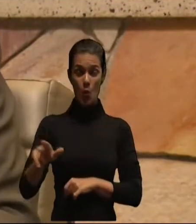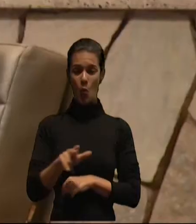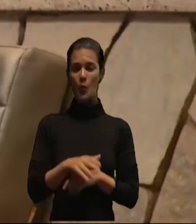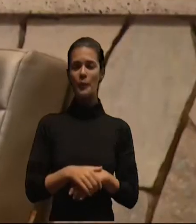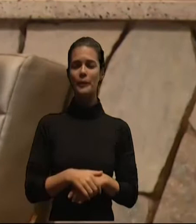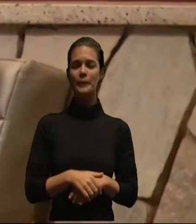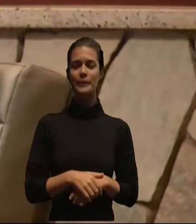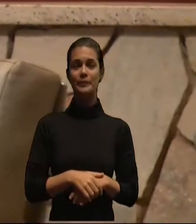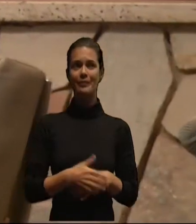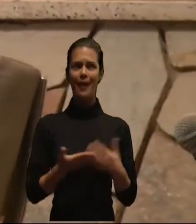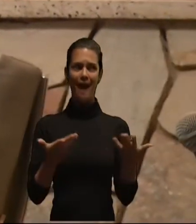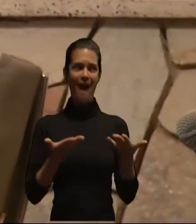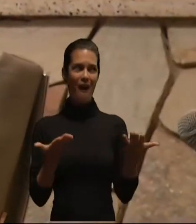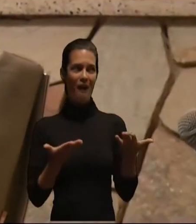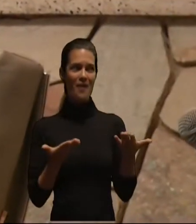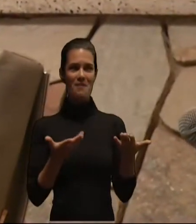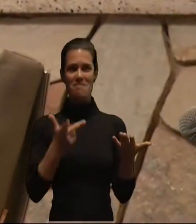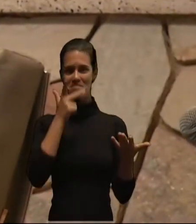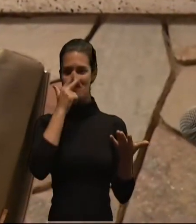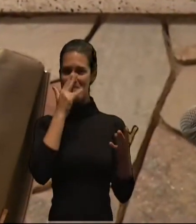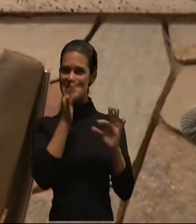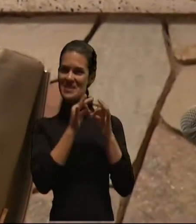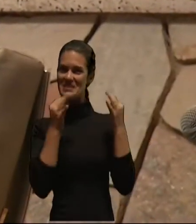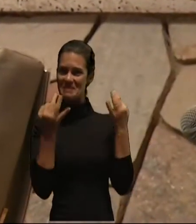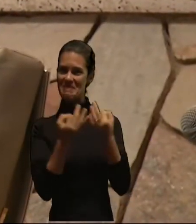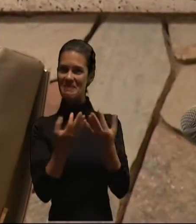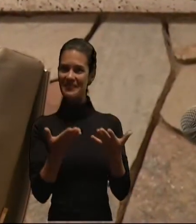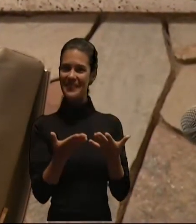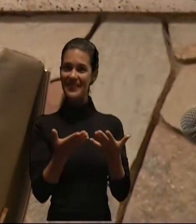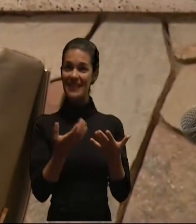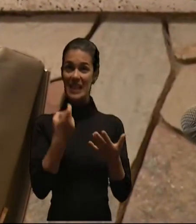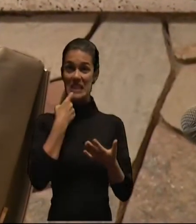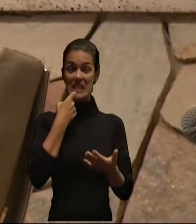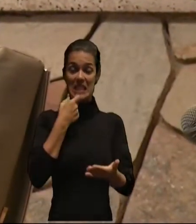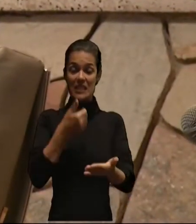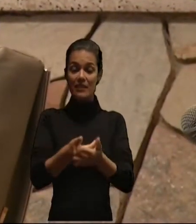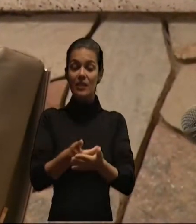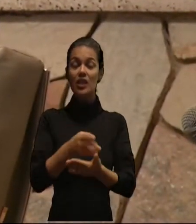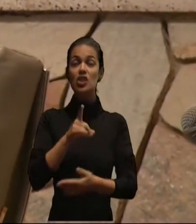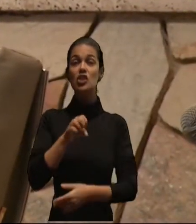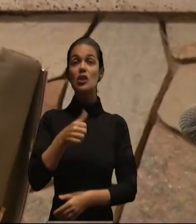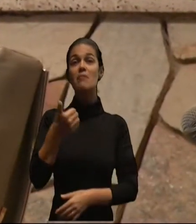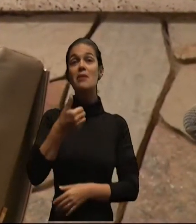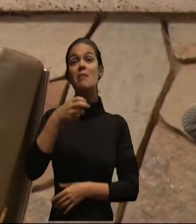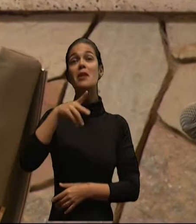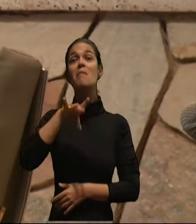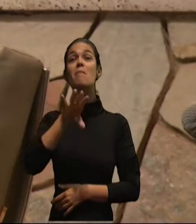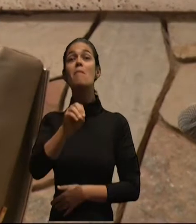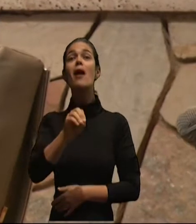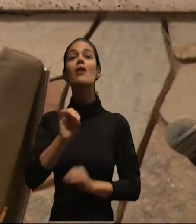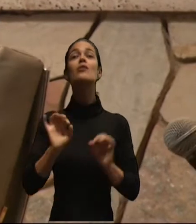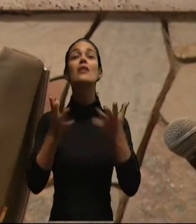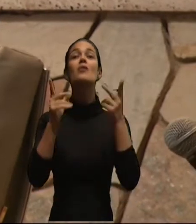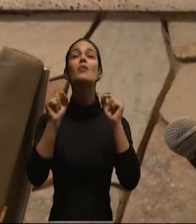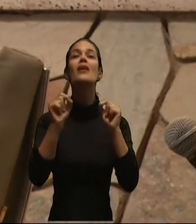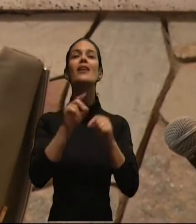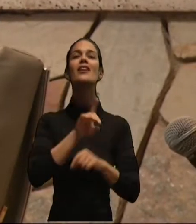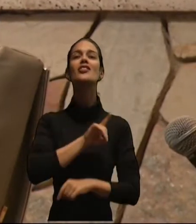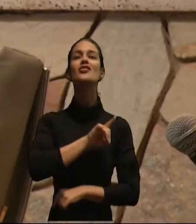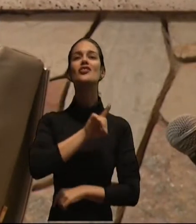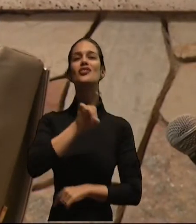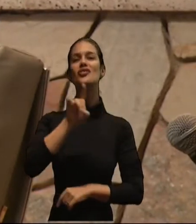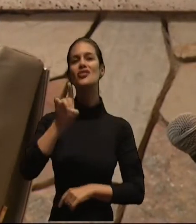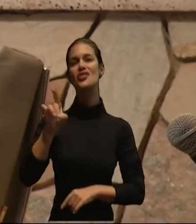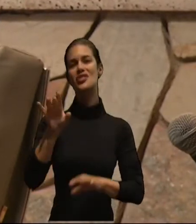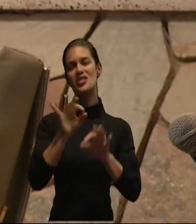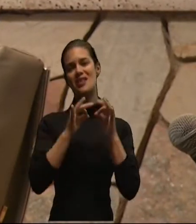nós estamos em família, que a partir agora de sexta-feira, 1º de maio, mês da família, e estaremos iniciando